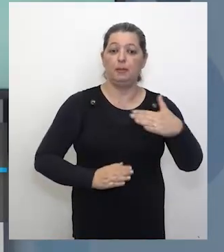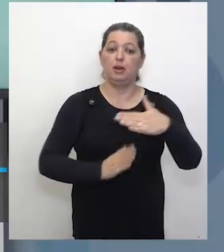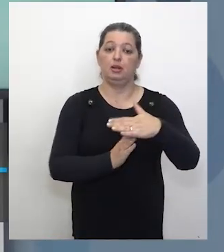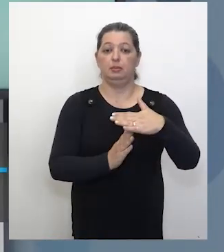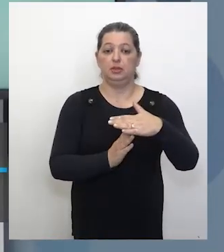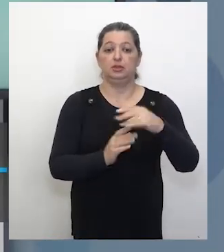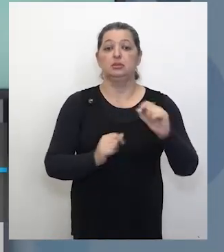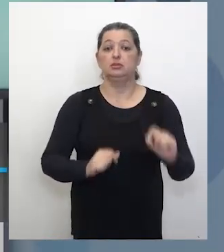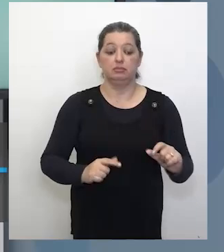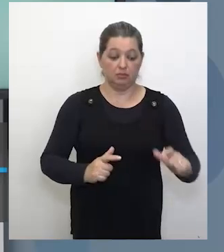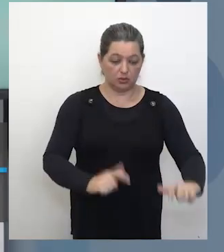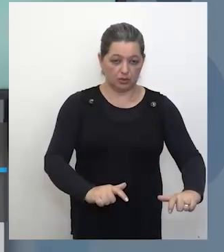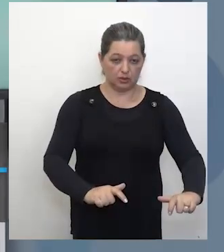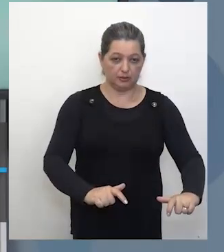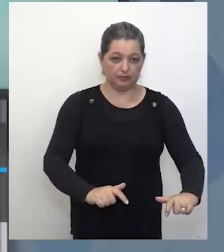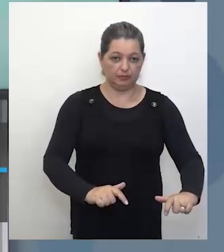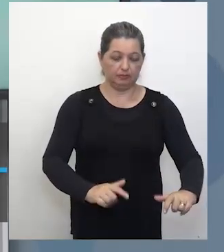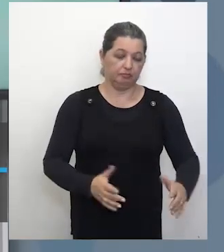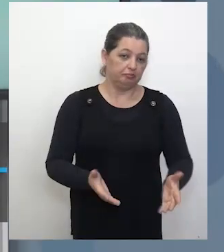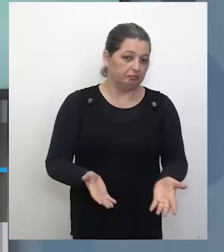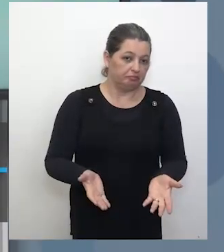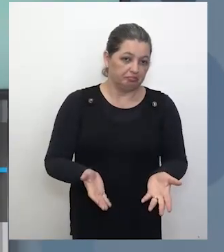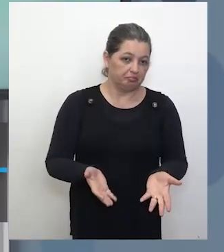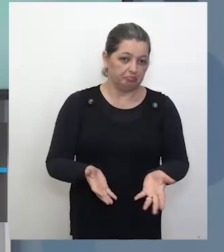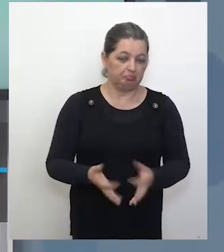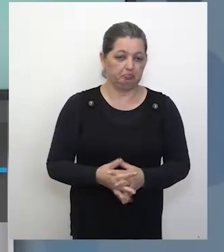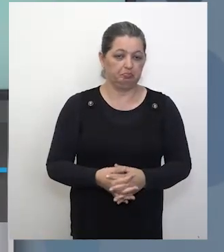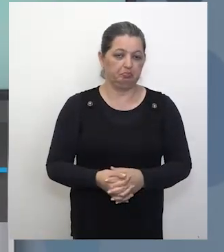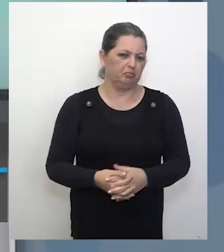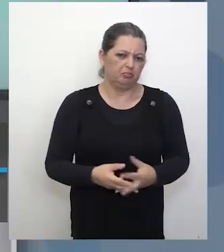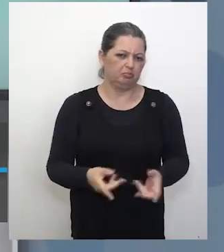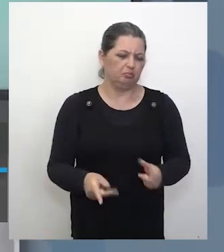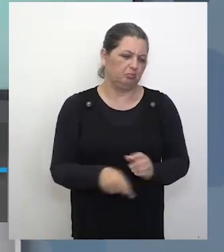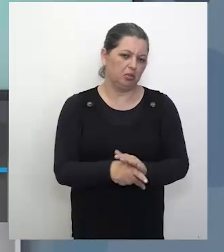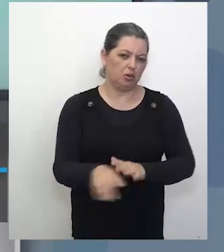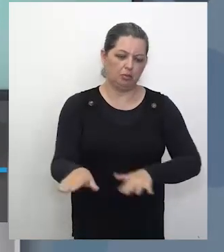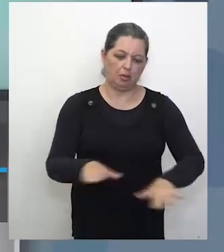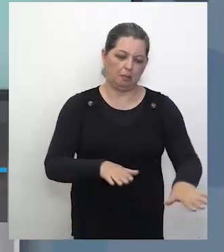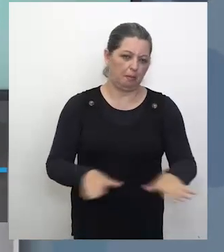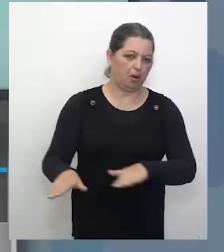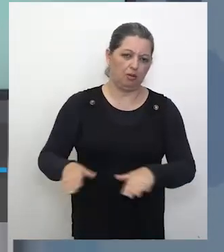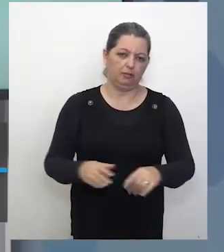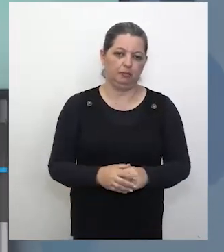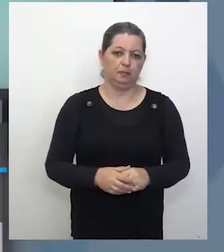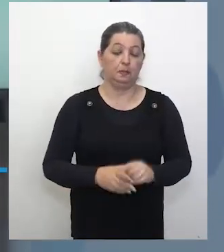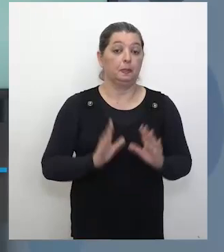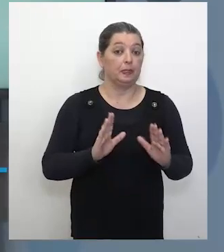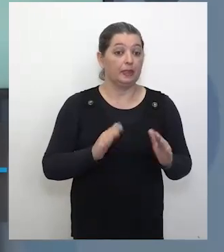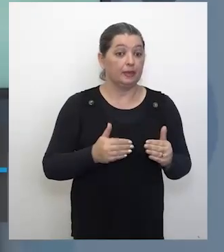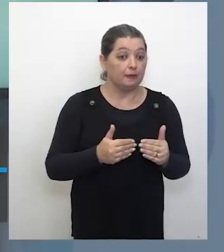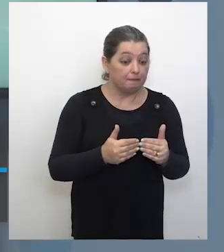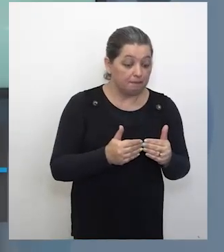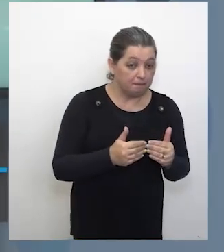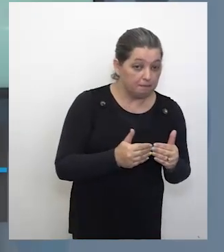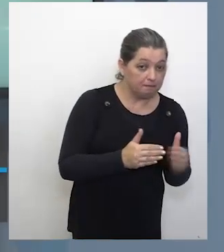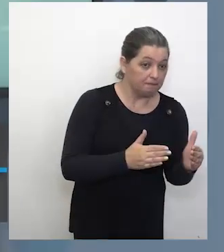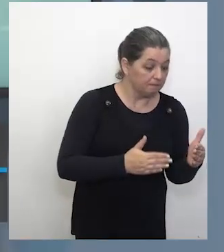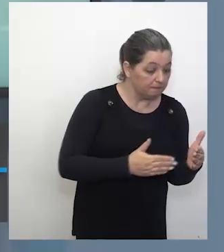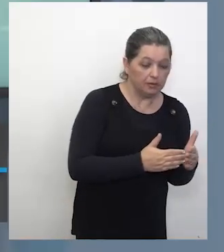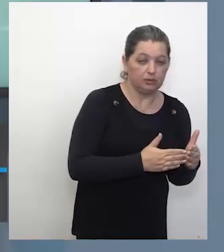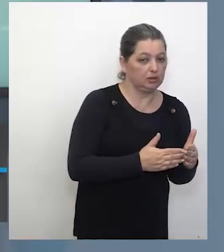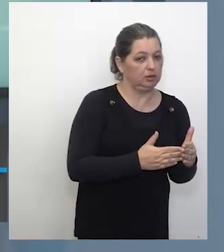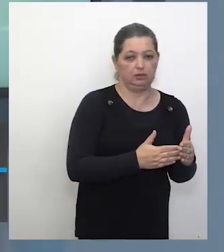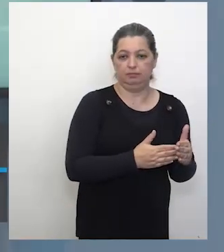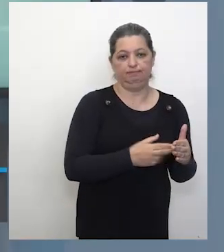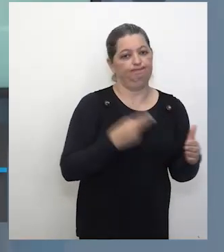dele é um limite, vamos dizer, é um limite móvel. A fronteira, ele não pode mudar de lugar, porque